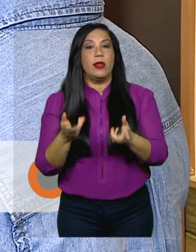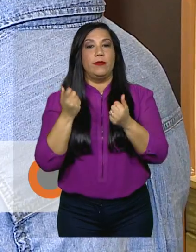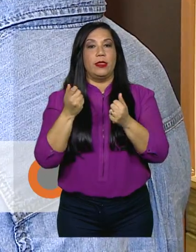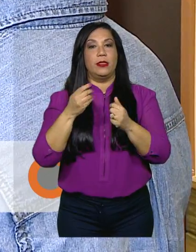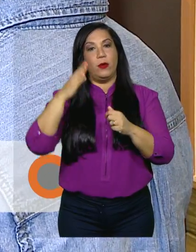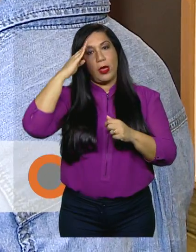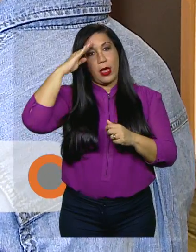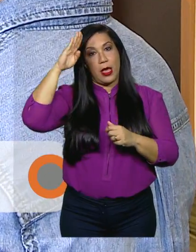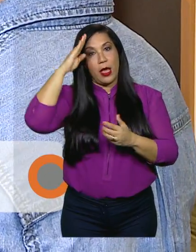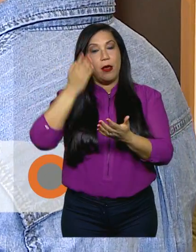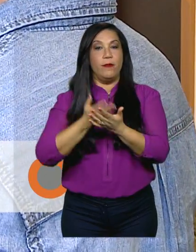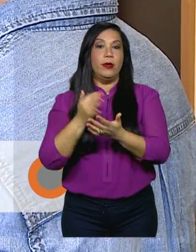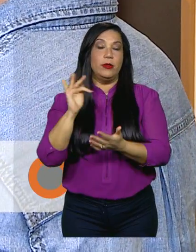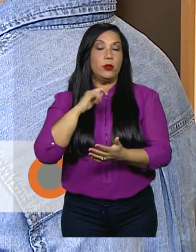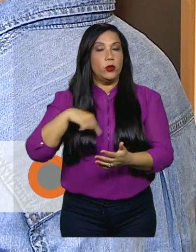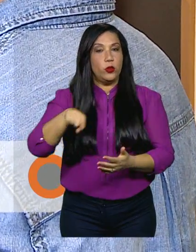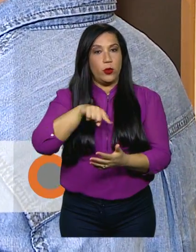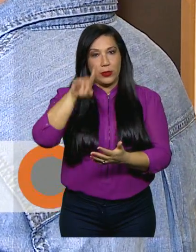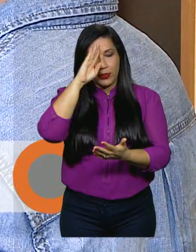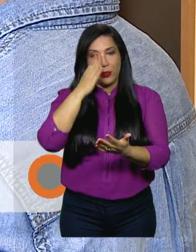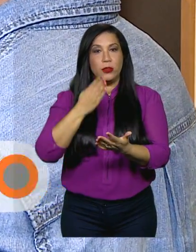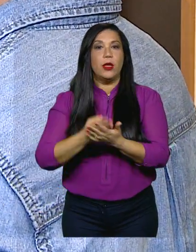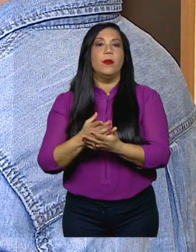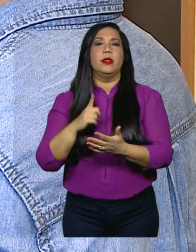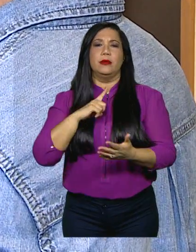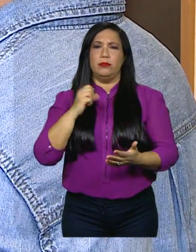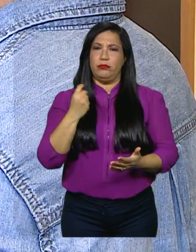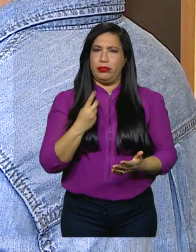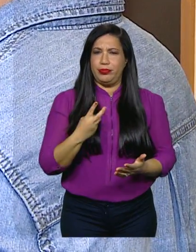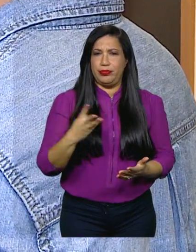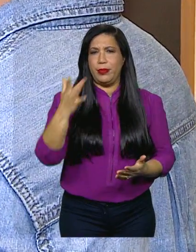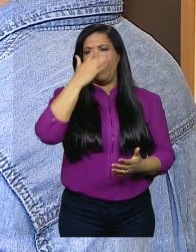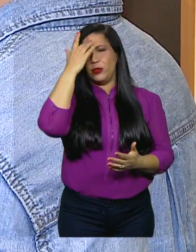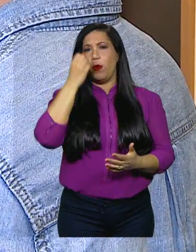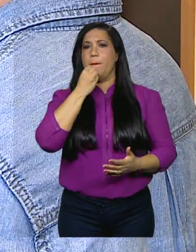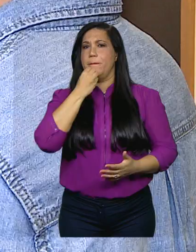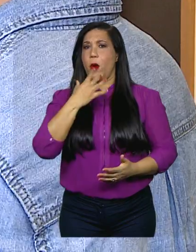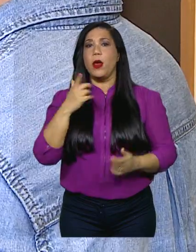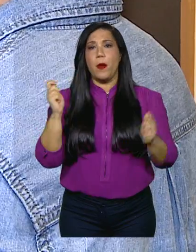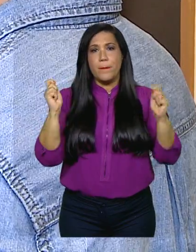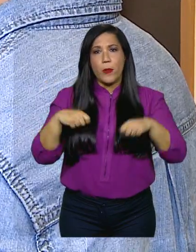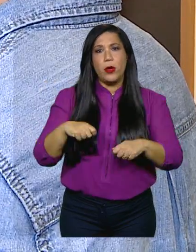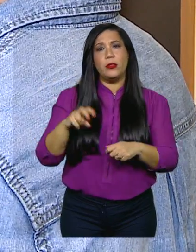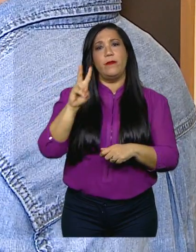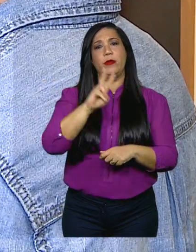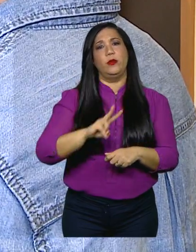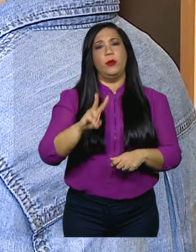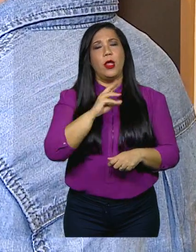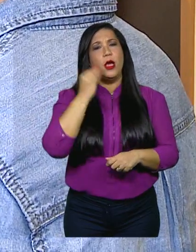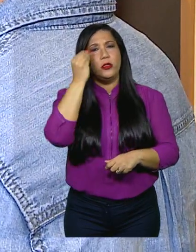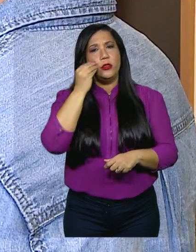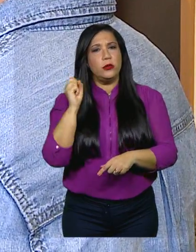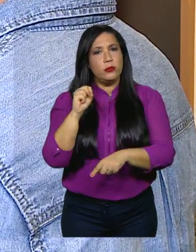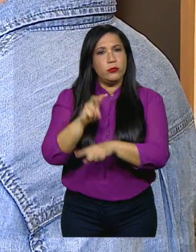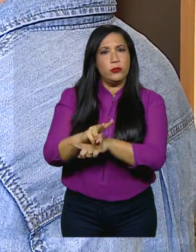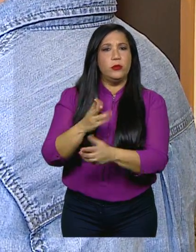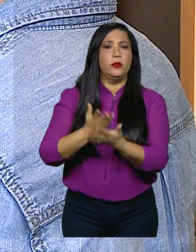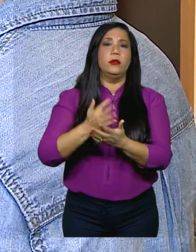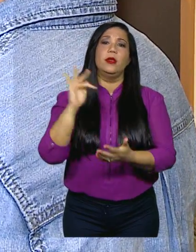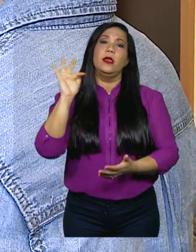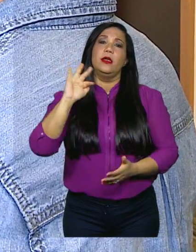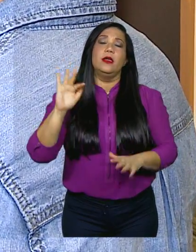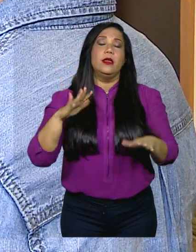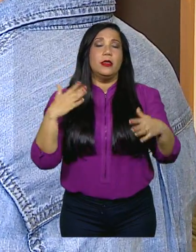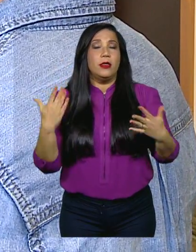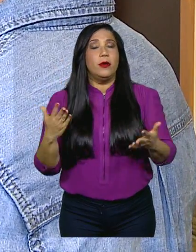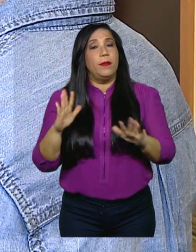acadêmica, porque a gente acredita que tem muita gente boa que pode fazer vestibular e que tem chances de acessar a universidade